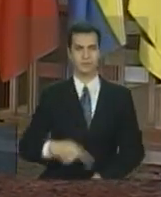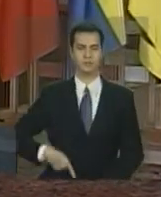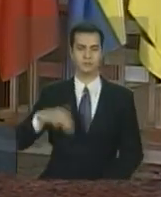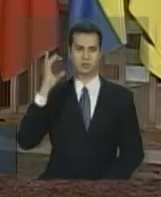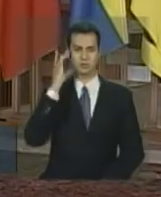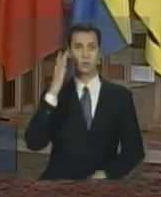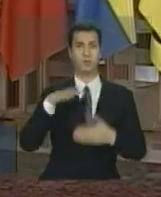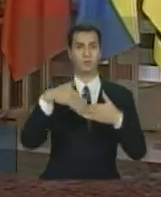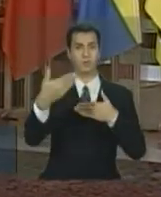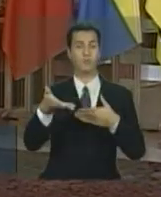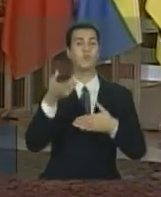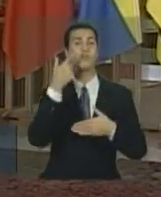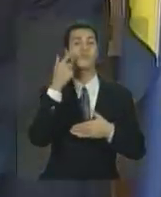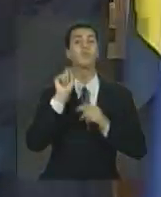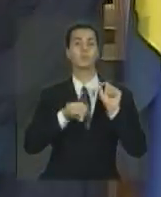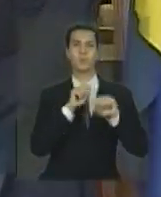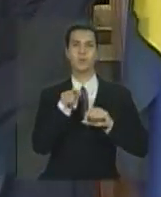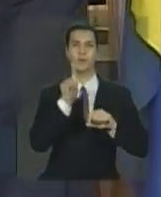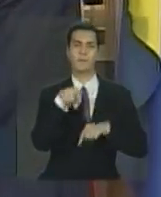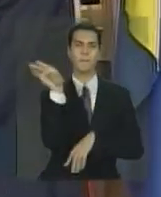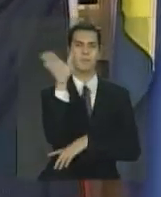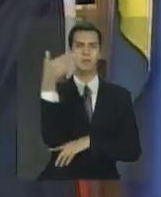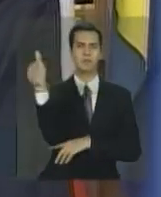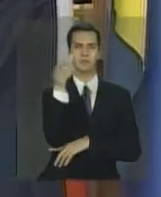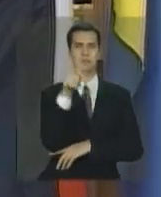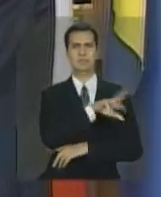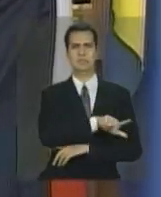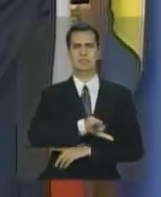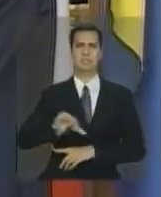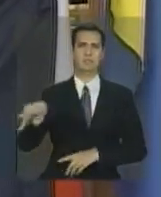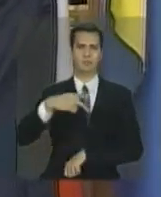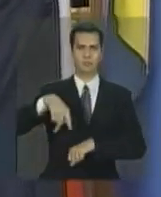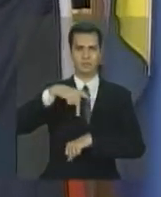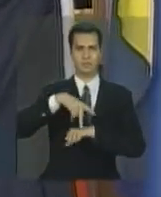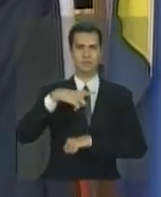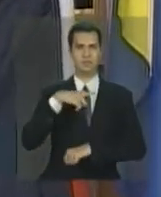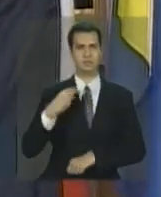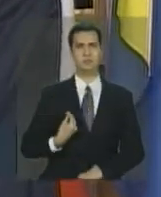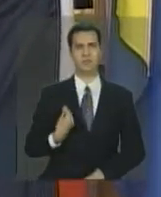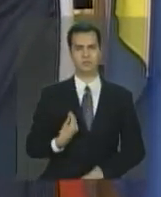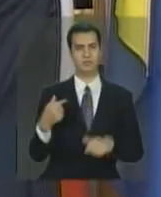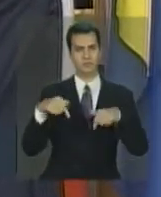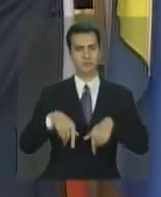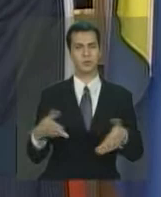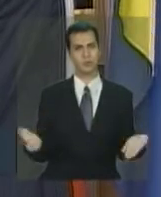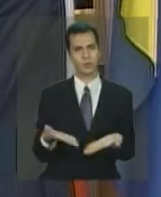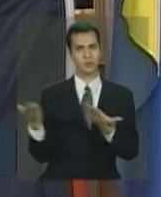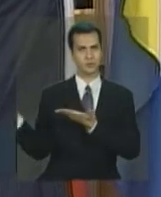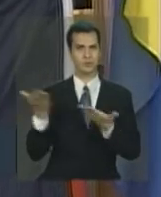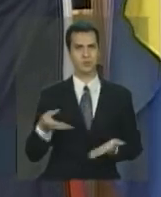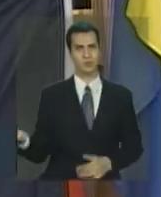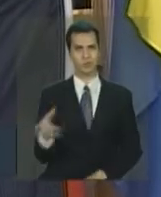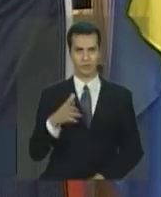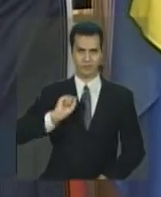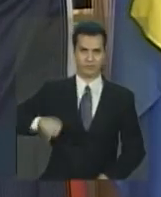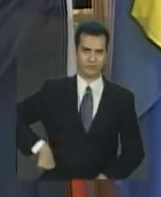vê as bandeiras de todos os países que representam os embaixadores que chegam hoje ao